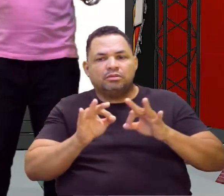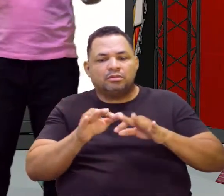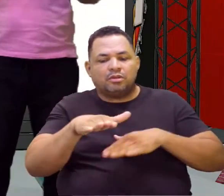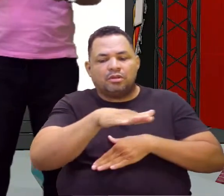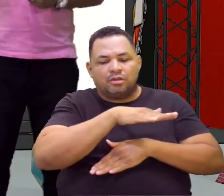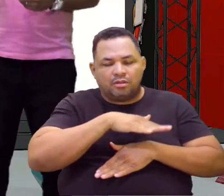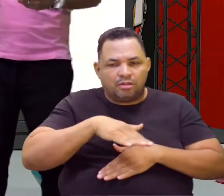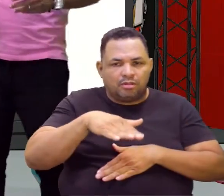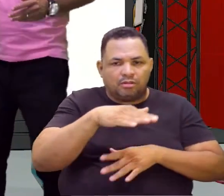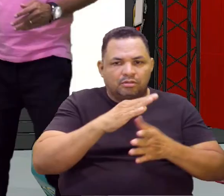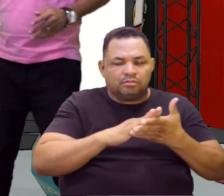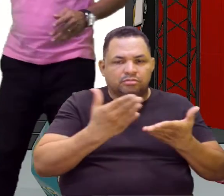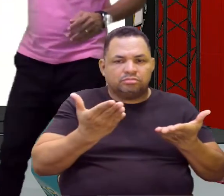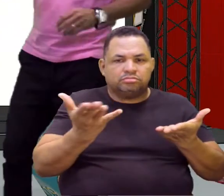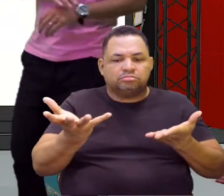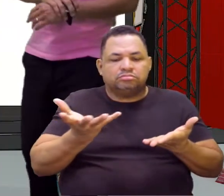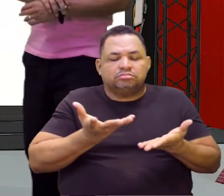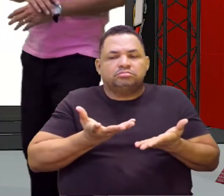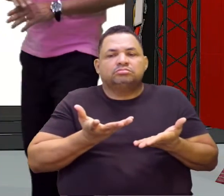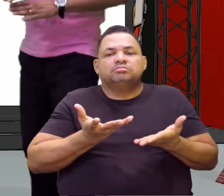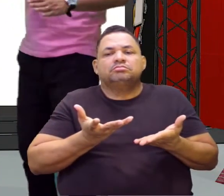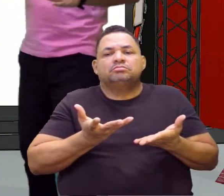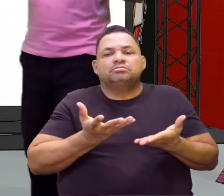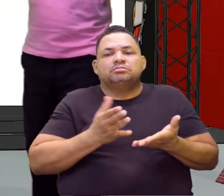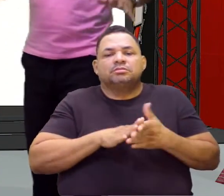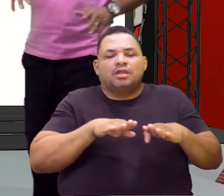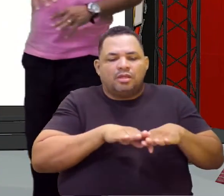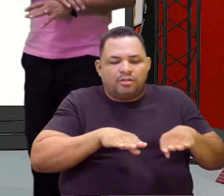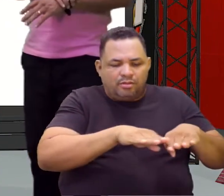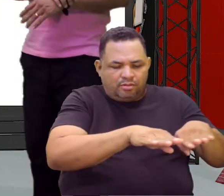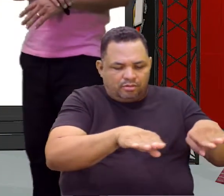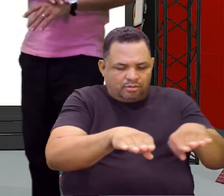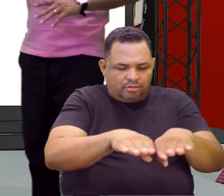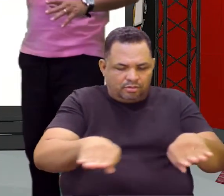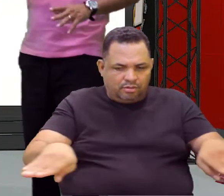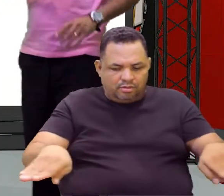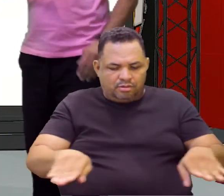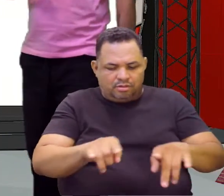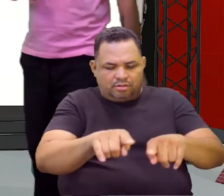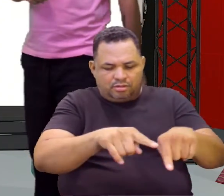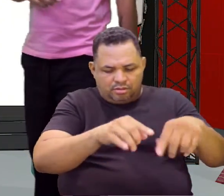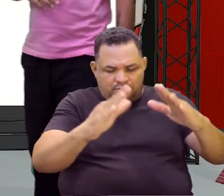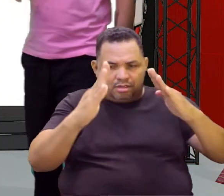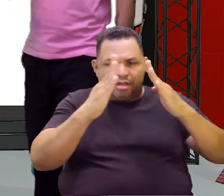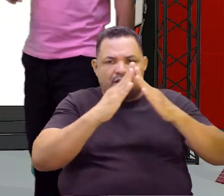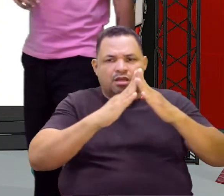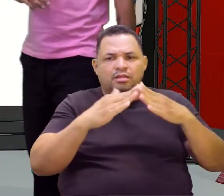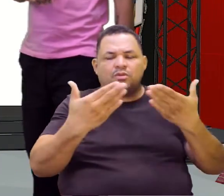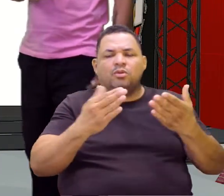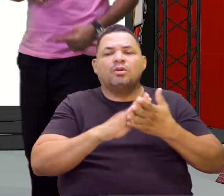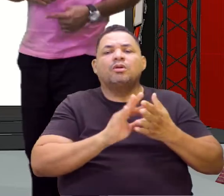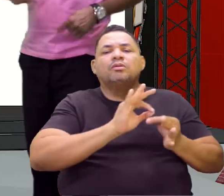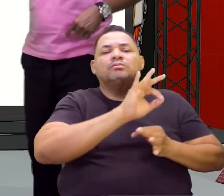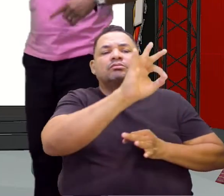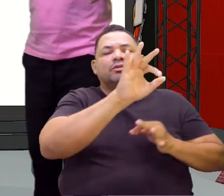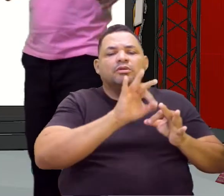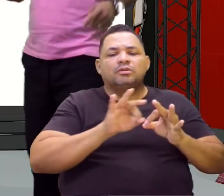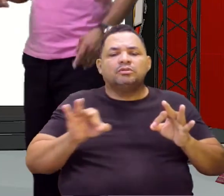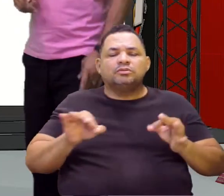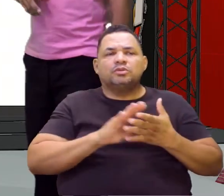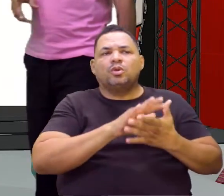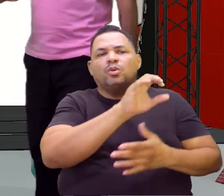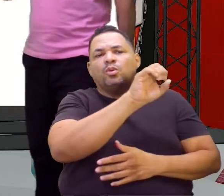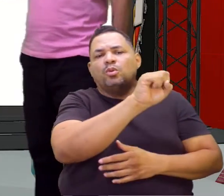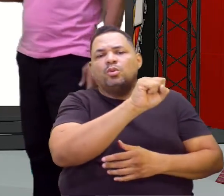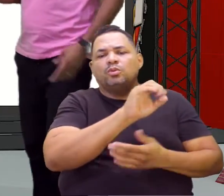de locais diferentes. Só da pessoa falar assim, não, eu quero fazer um piso lá em casa, na área. Mas qual é o tamanho da área? Fala assim, é 8